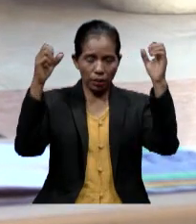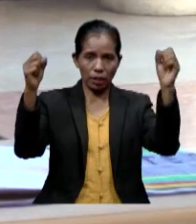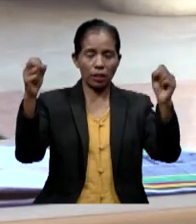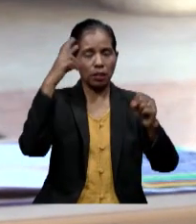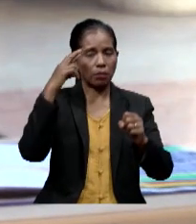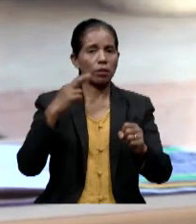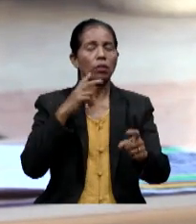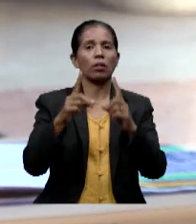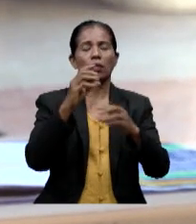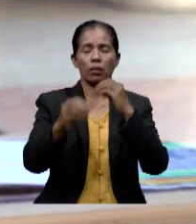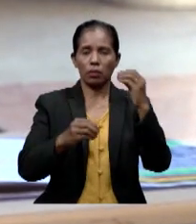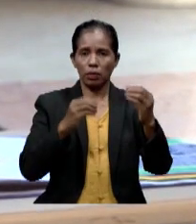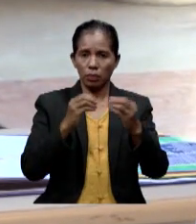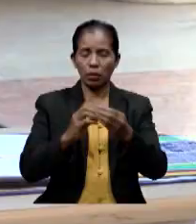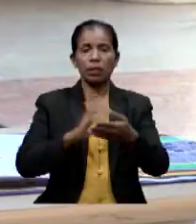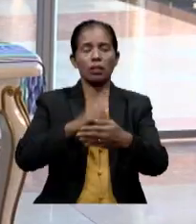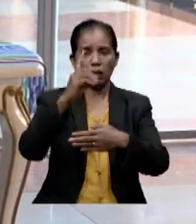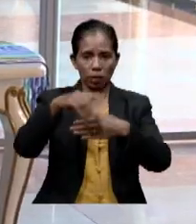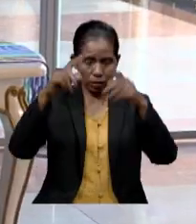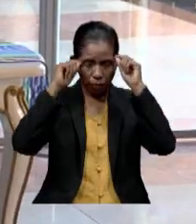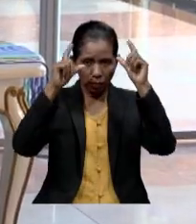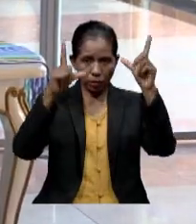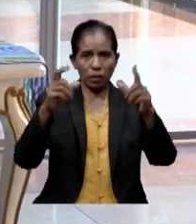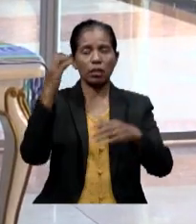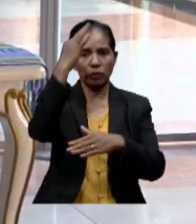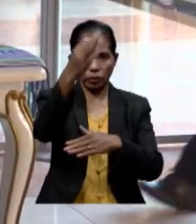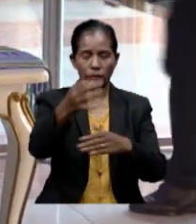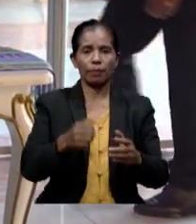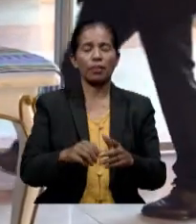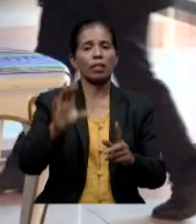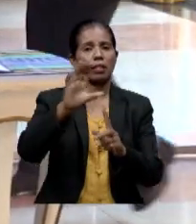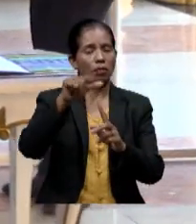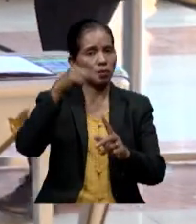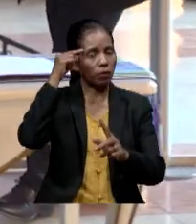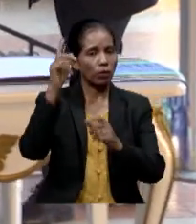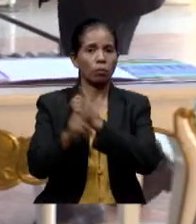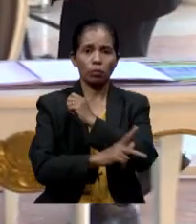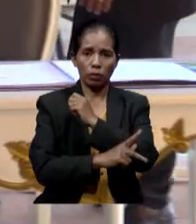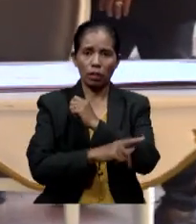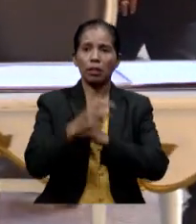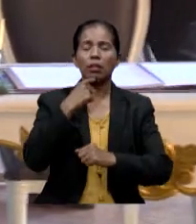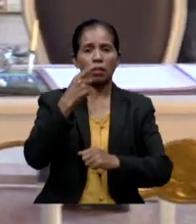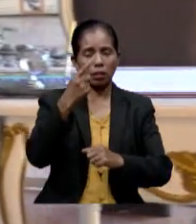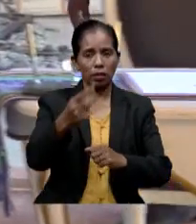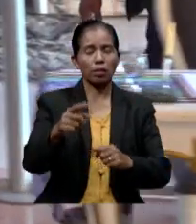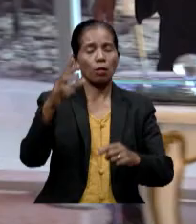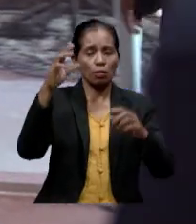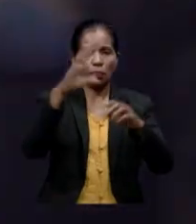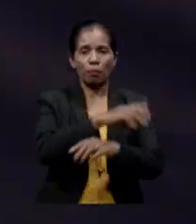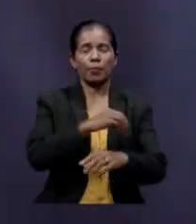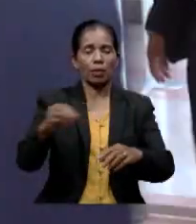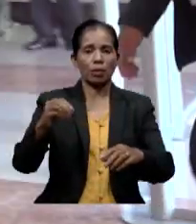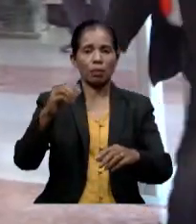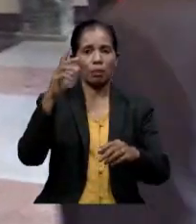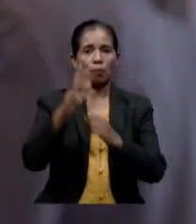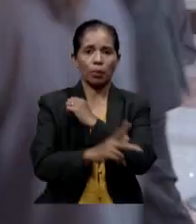relação bilateral no desenvolvimento Timor-Leste né, e a futuro. Chefe de governo Portugal né, atetem, Portugal e Timor-Leste amigo dia,